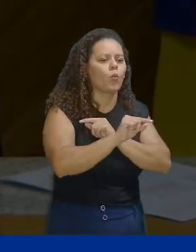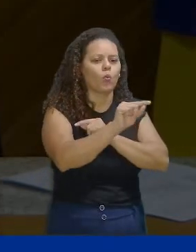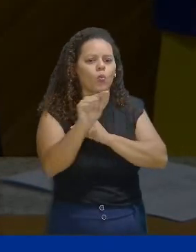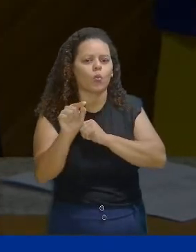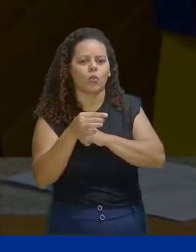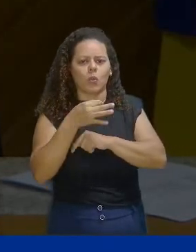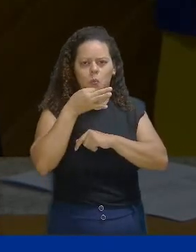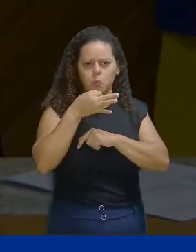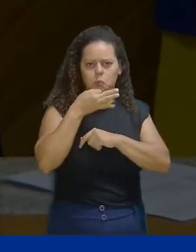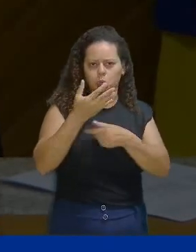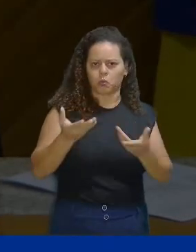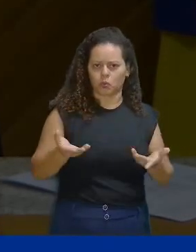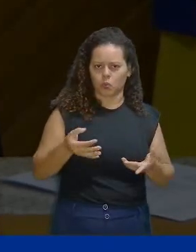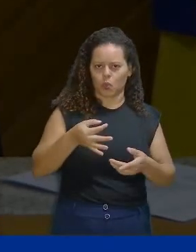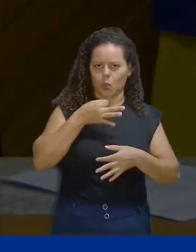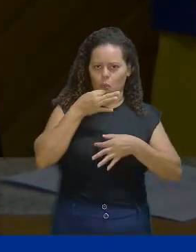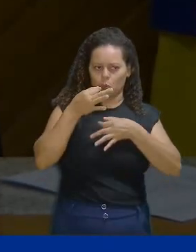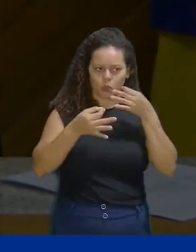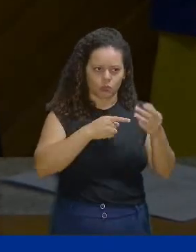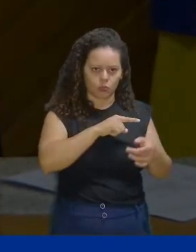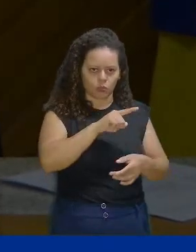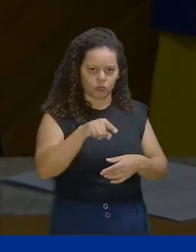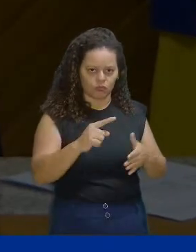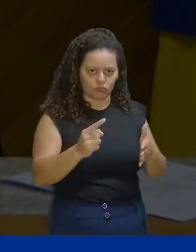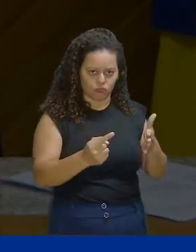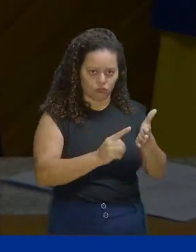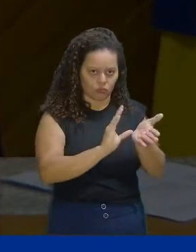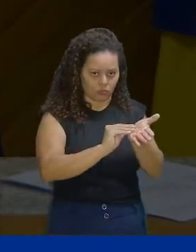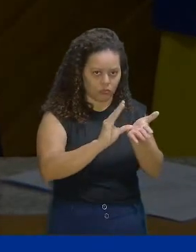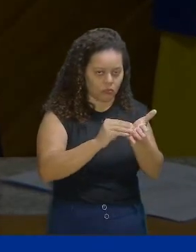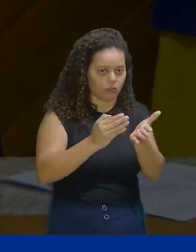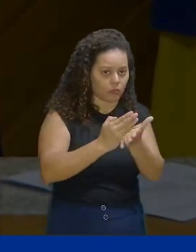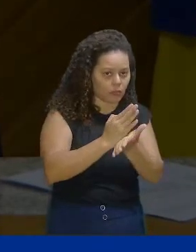há alguma objeção quanto à aprovação.